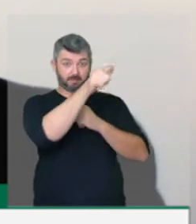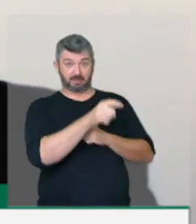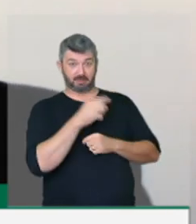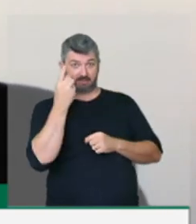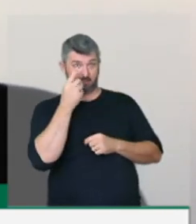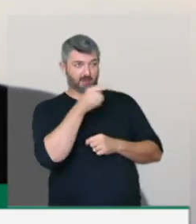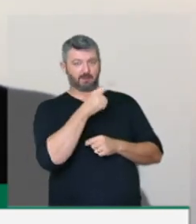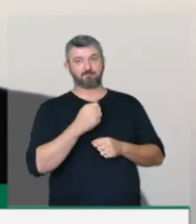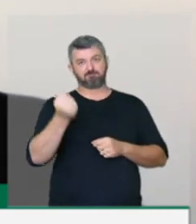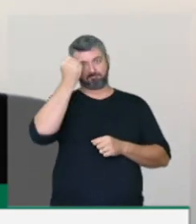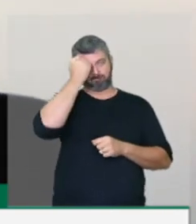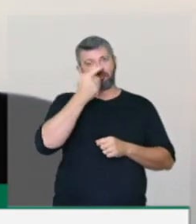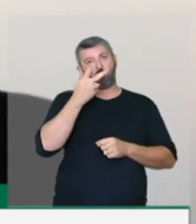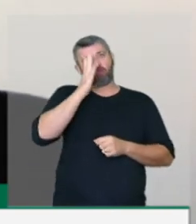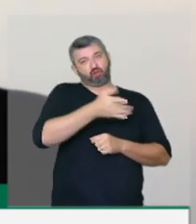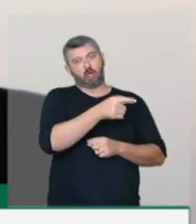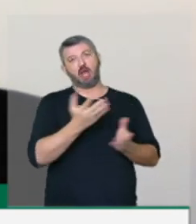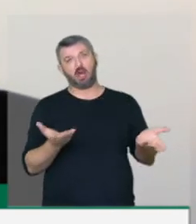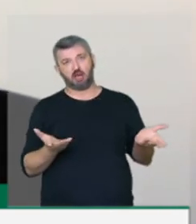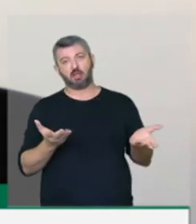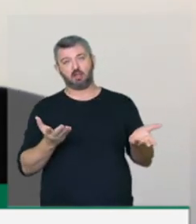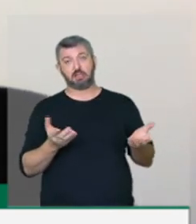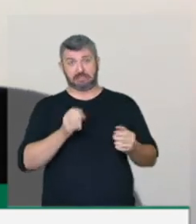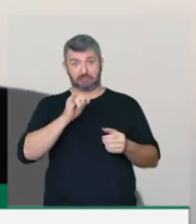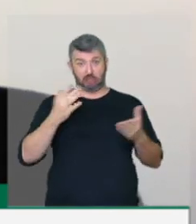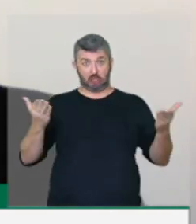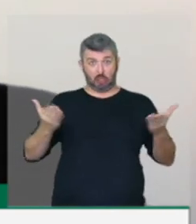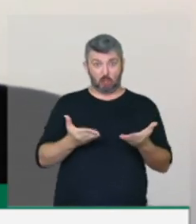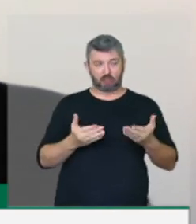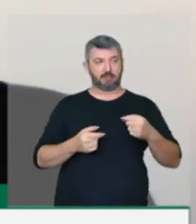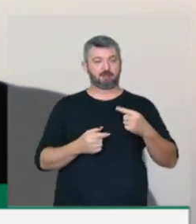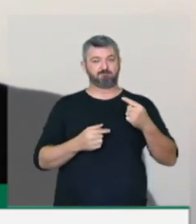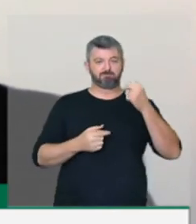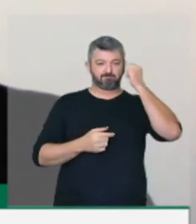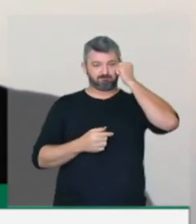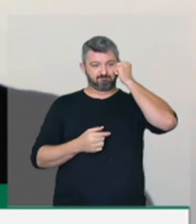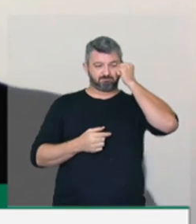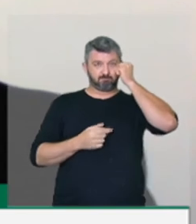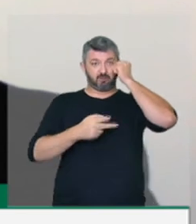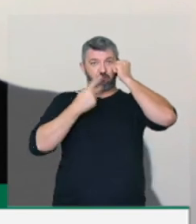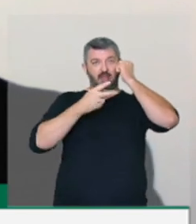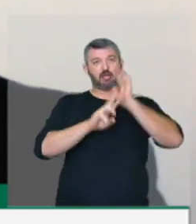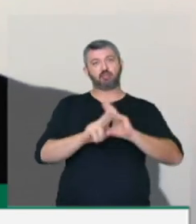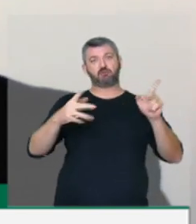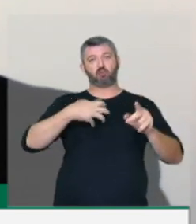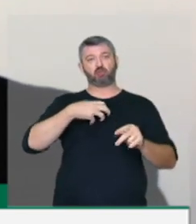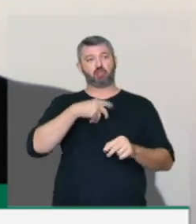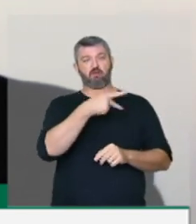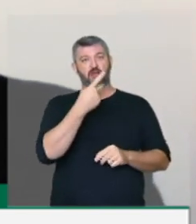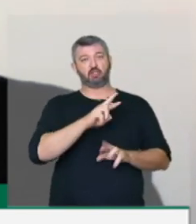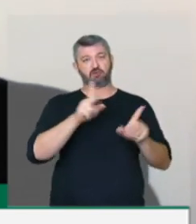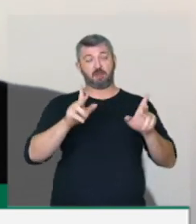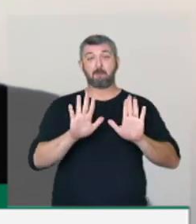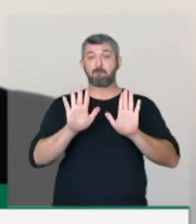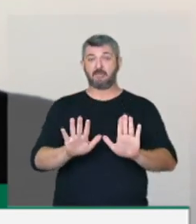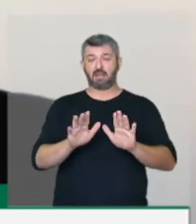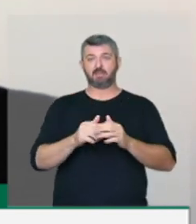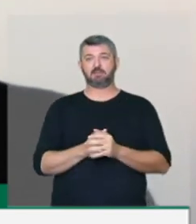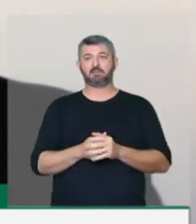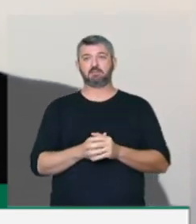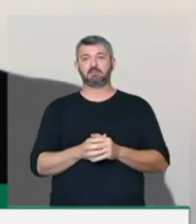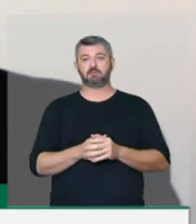seu arrependimento, já ficou muito claro que, se fosse hoje, as palavras e o tom adotado seriam outros. Ainda assim, como